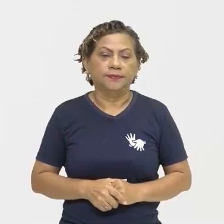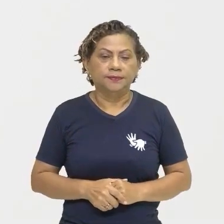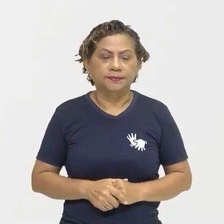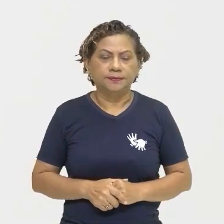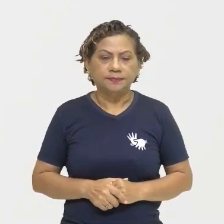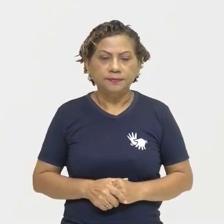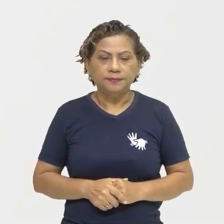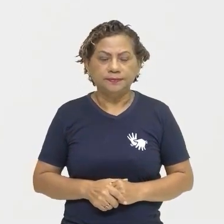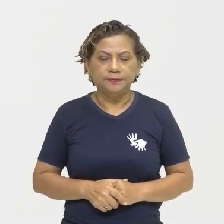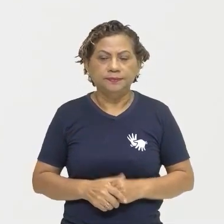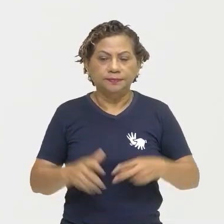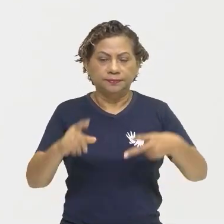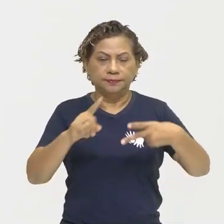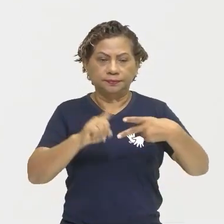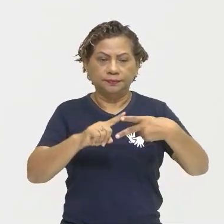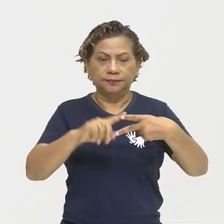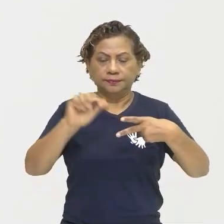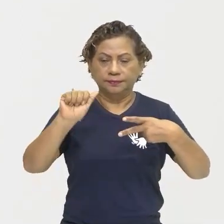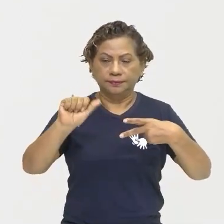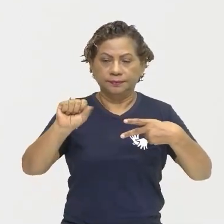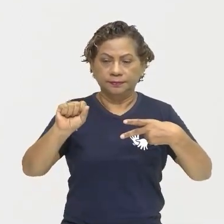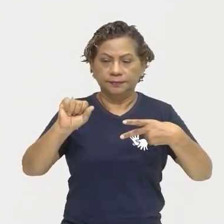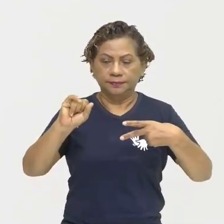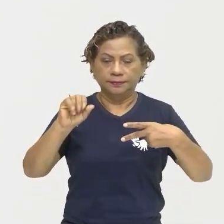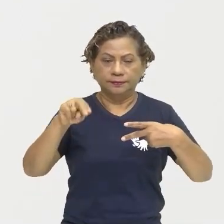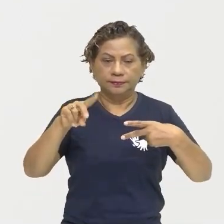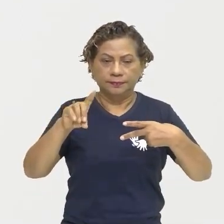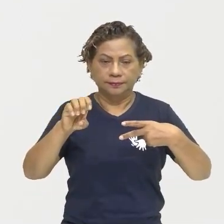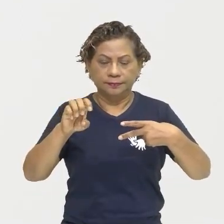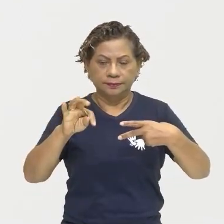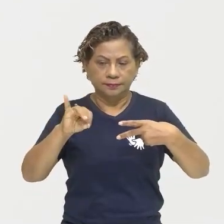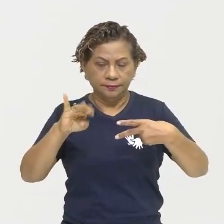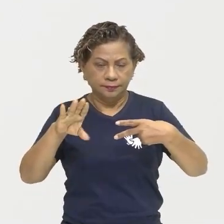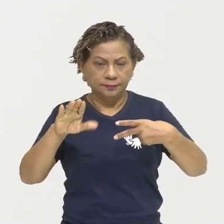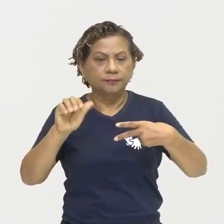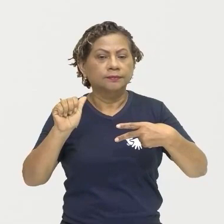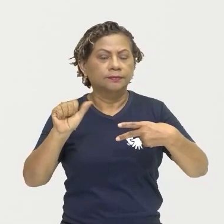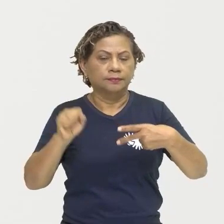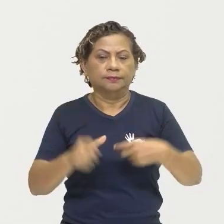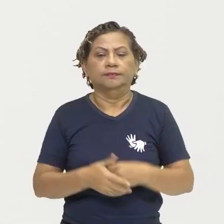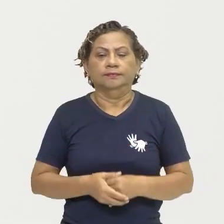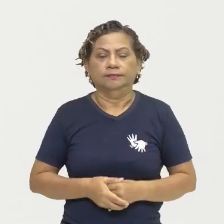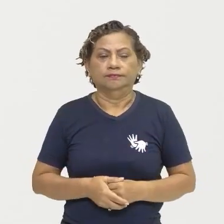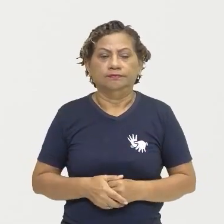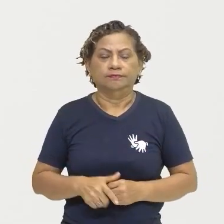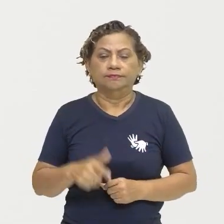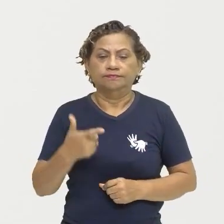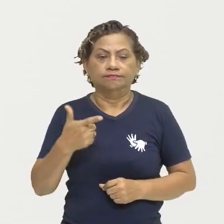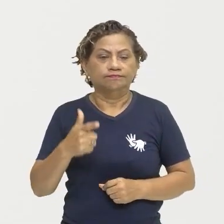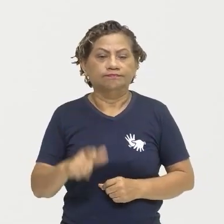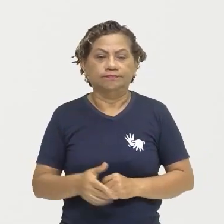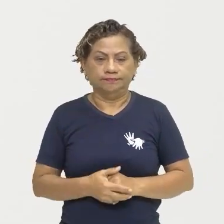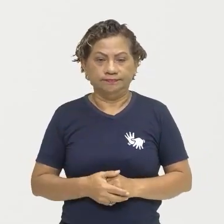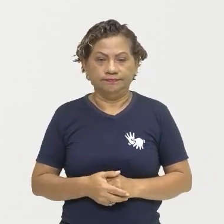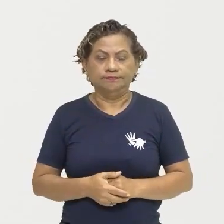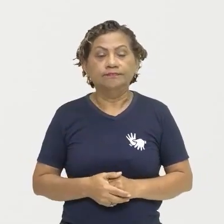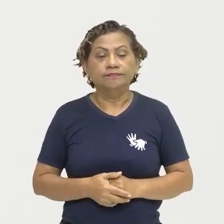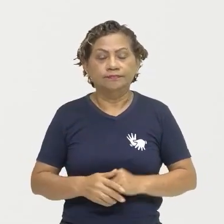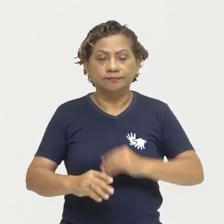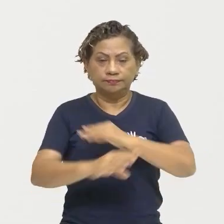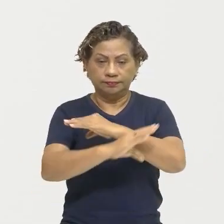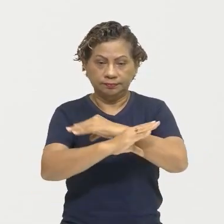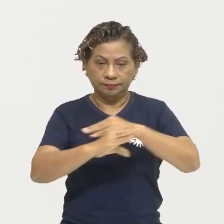Então, as assindéticas não são iniciadas, introduzidas por conjunções coordenativas. Essas orações